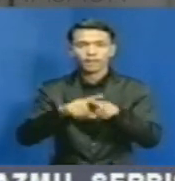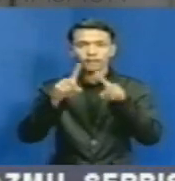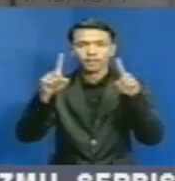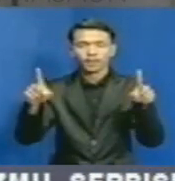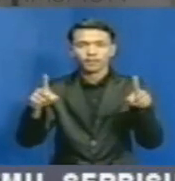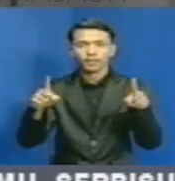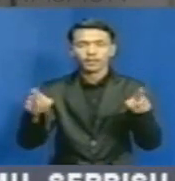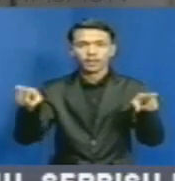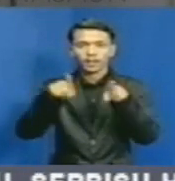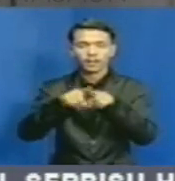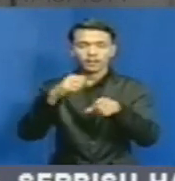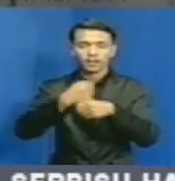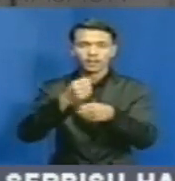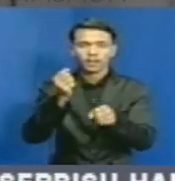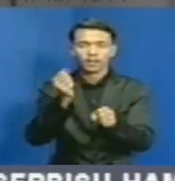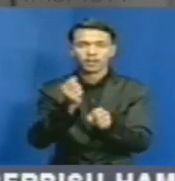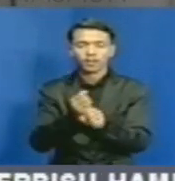bar balo mas começa a halo.